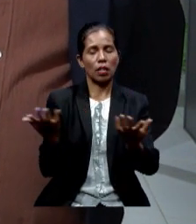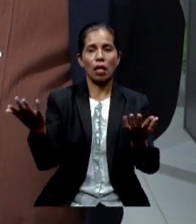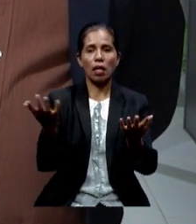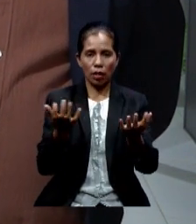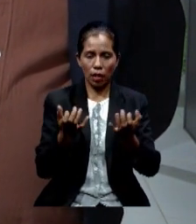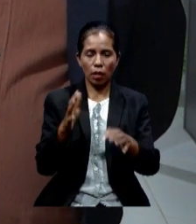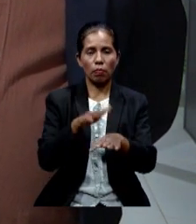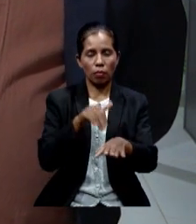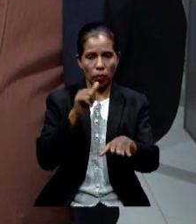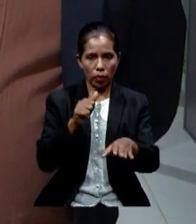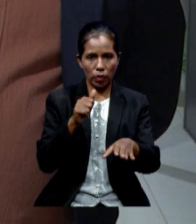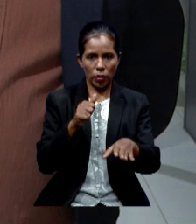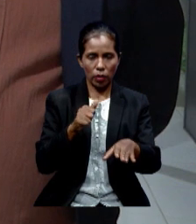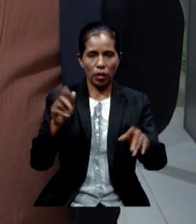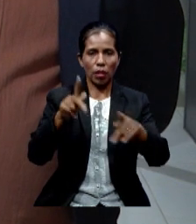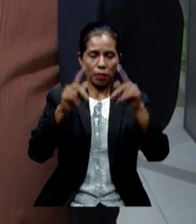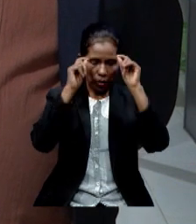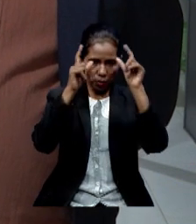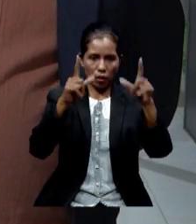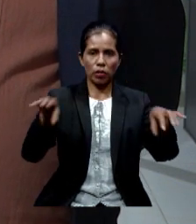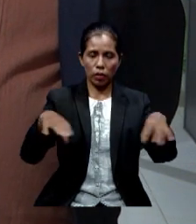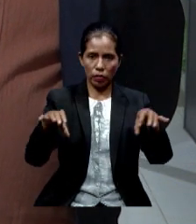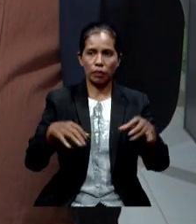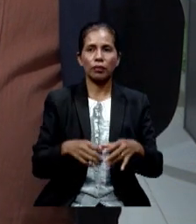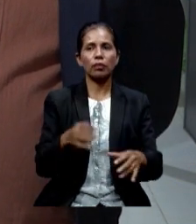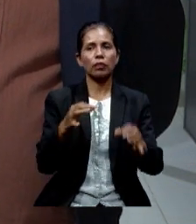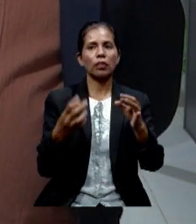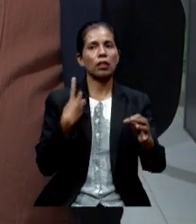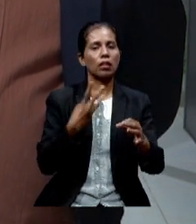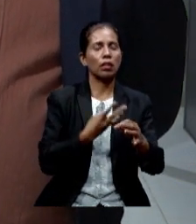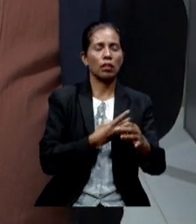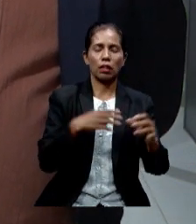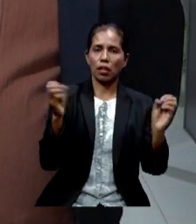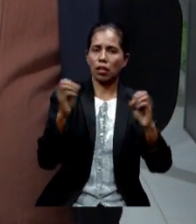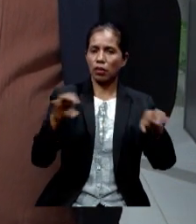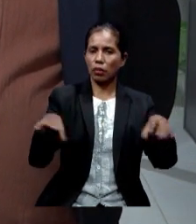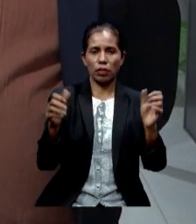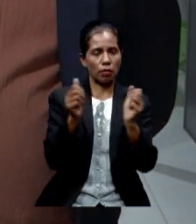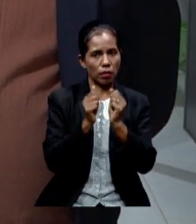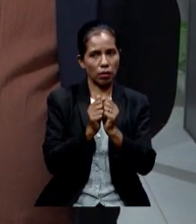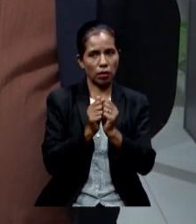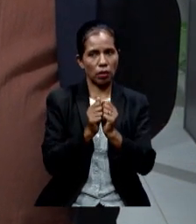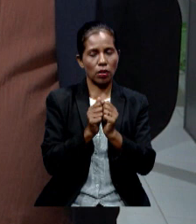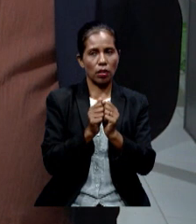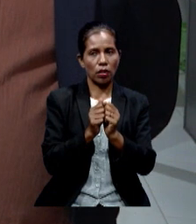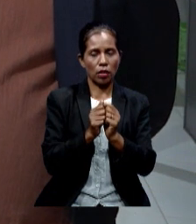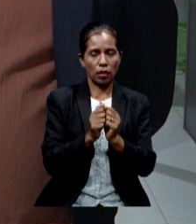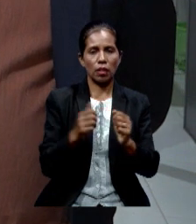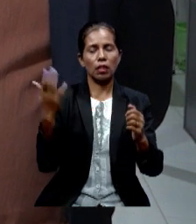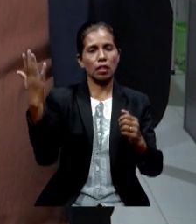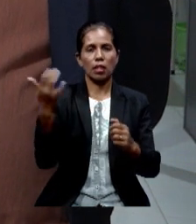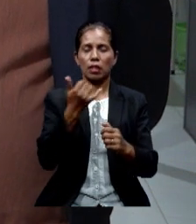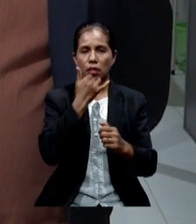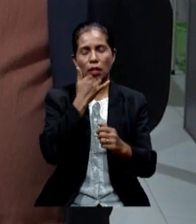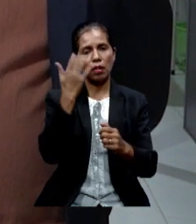mai bolo timoruan para serviço se ita la coordena malu então boa truma na sala e